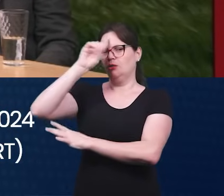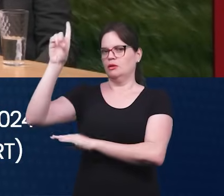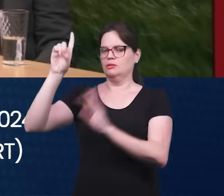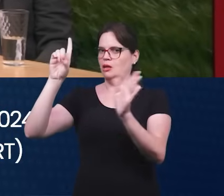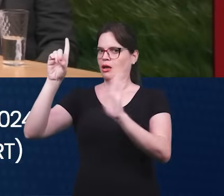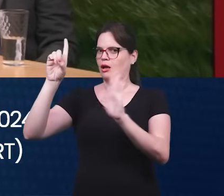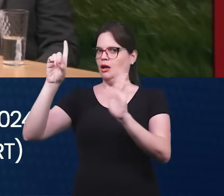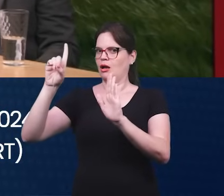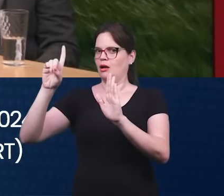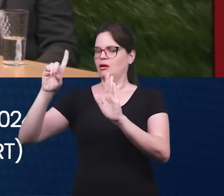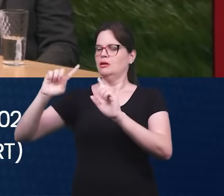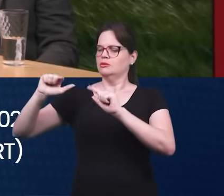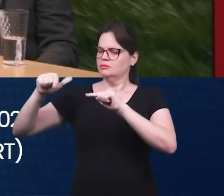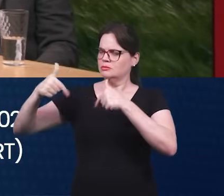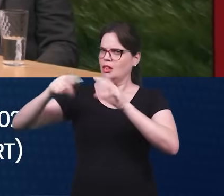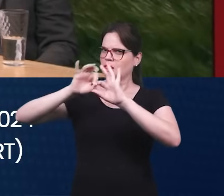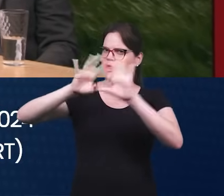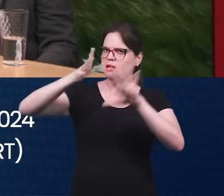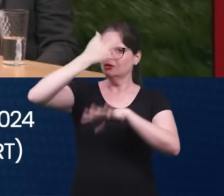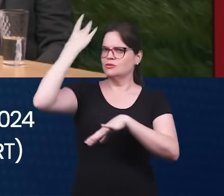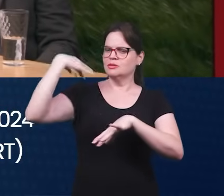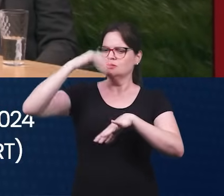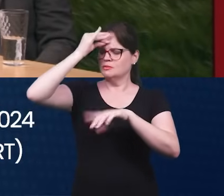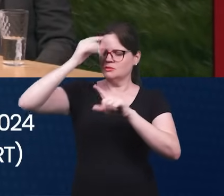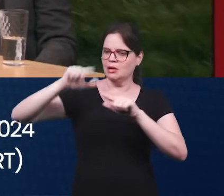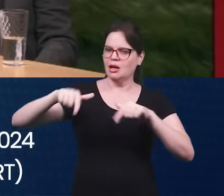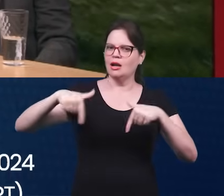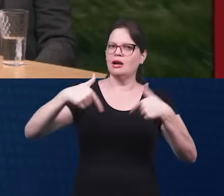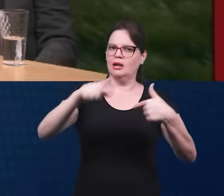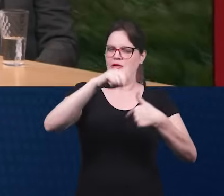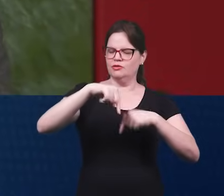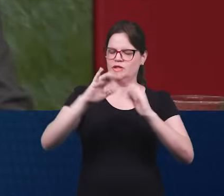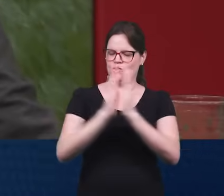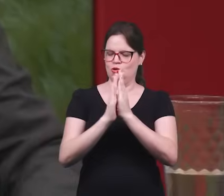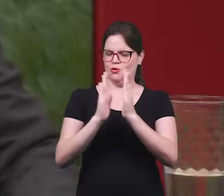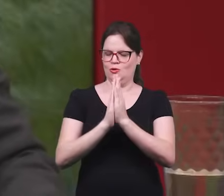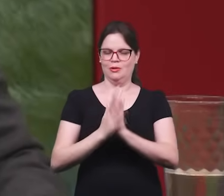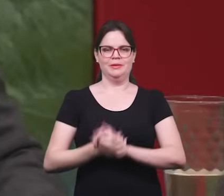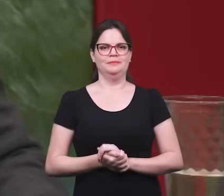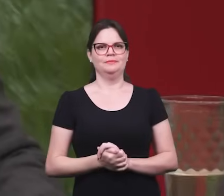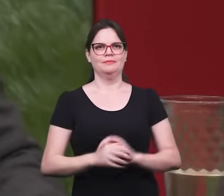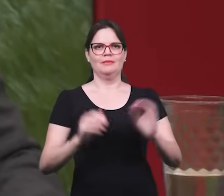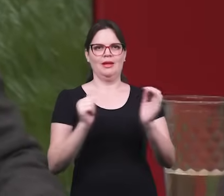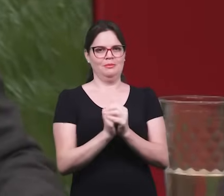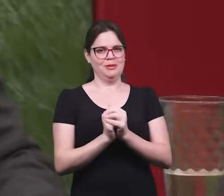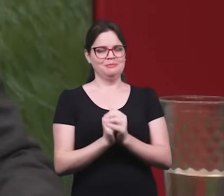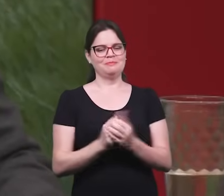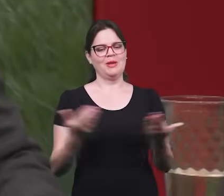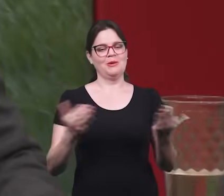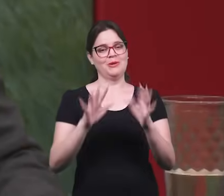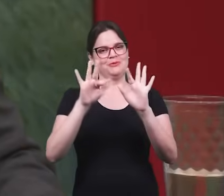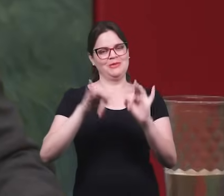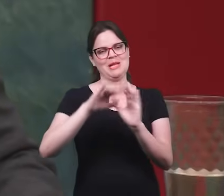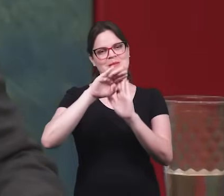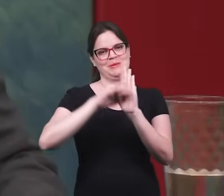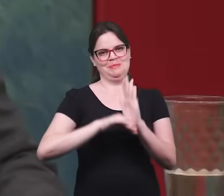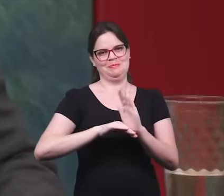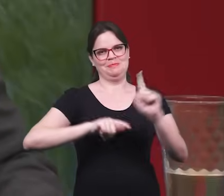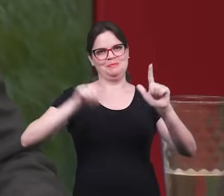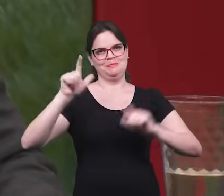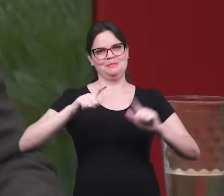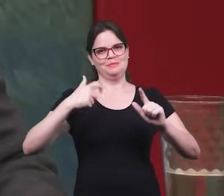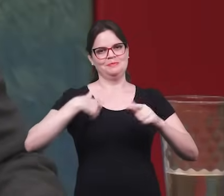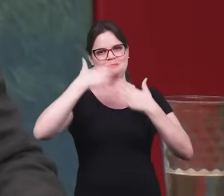é só deixar semeadura e busque isso mas nós finalizamos aqui o programa acabou e nós